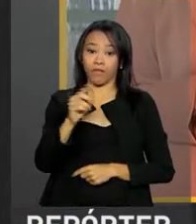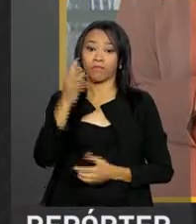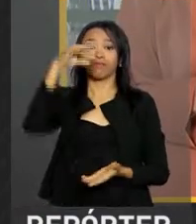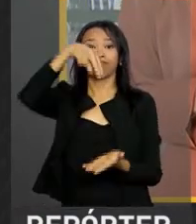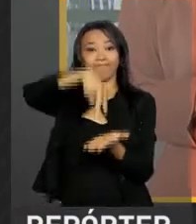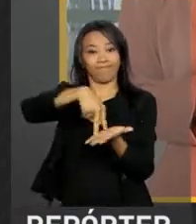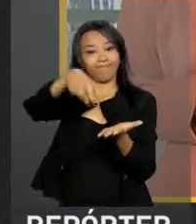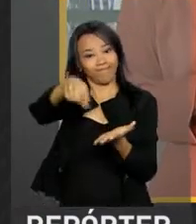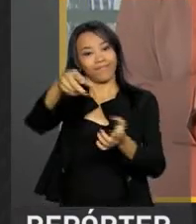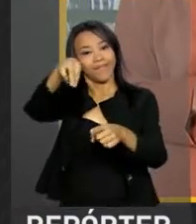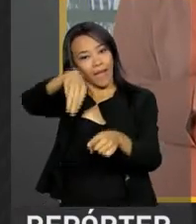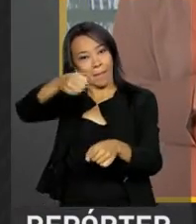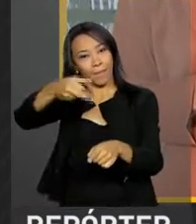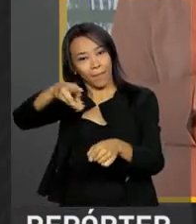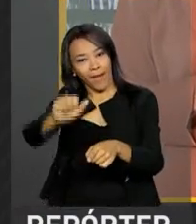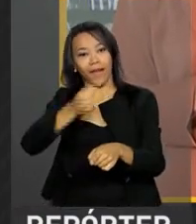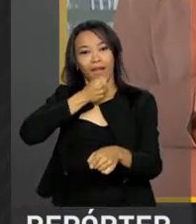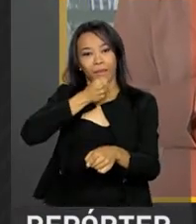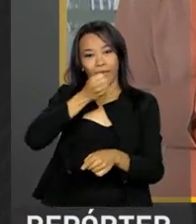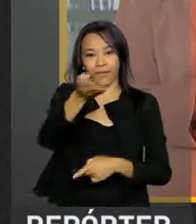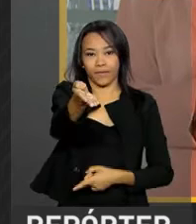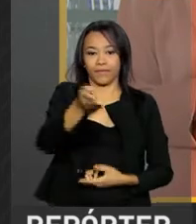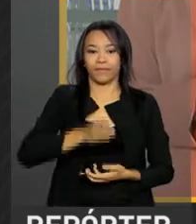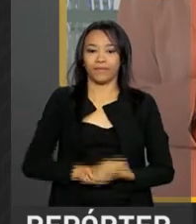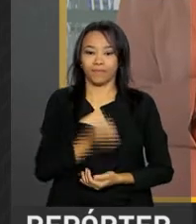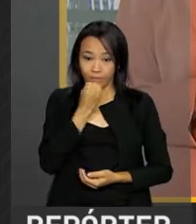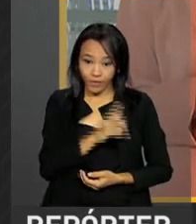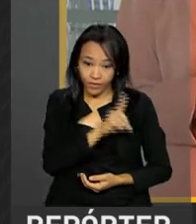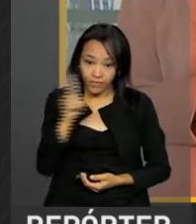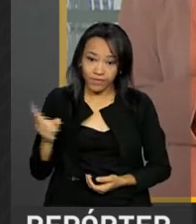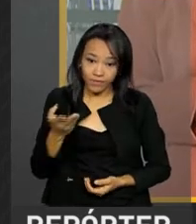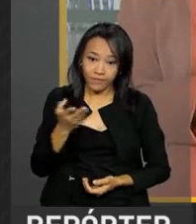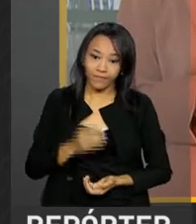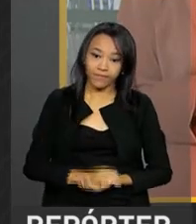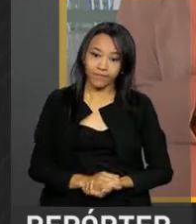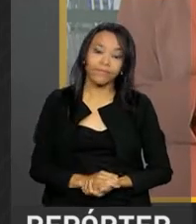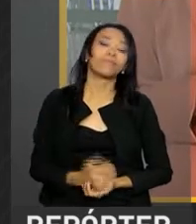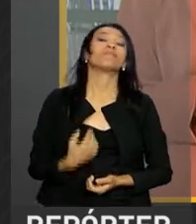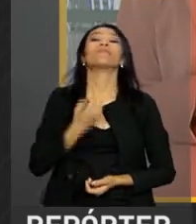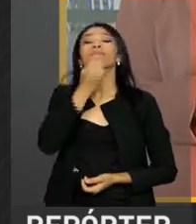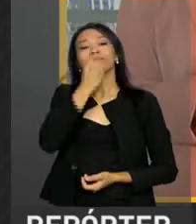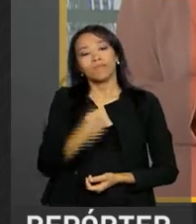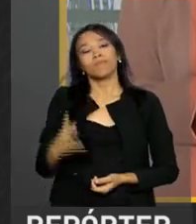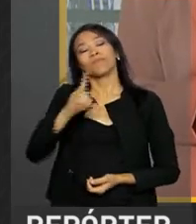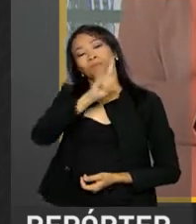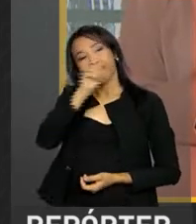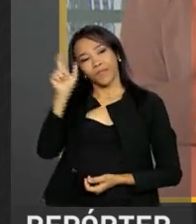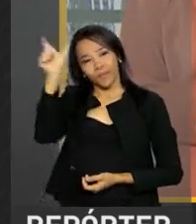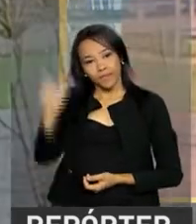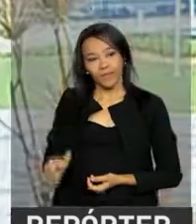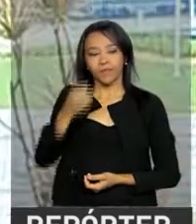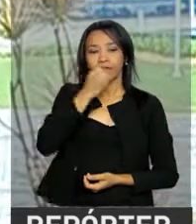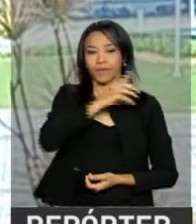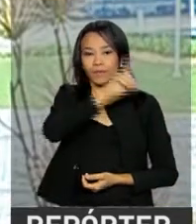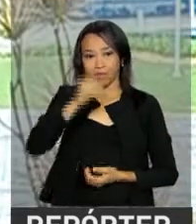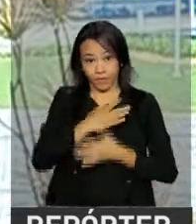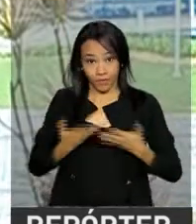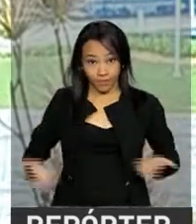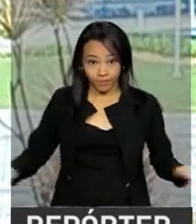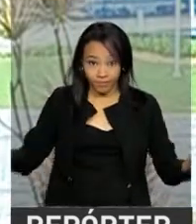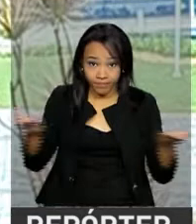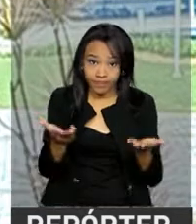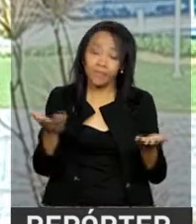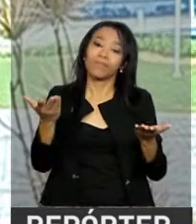repórter marque no pib mundial é mara bom dia pra isso é bom dia também pra vocês é luiz bom dia a todos